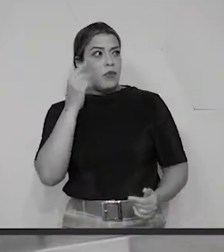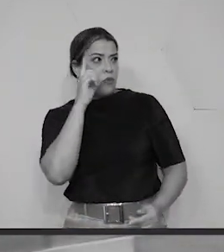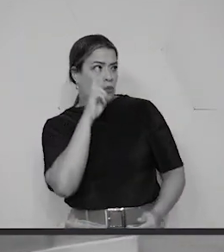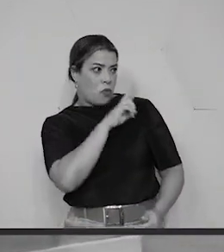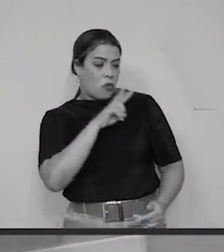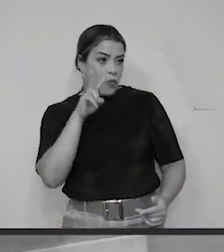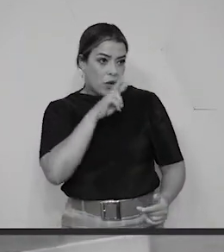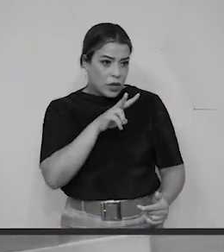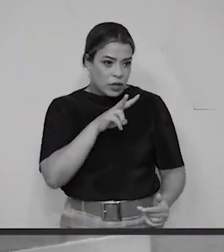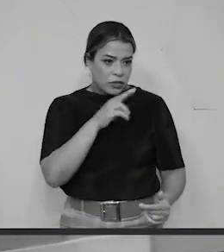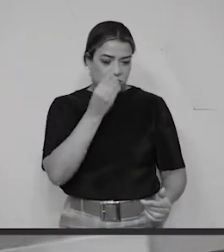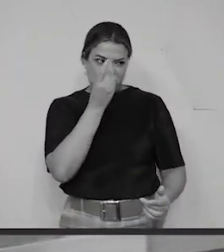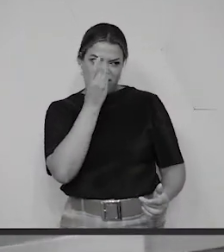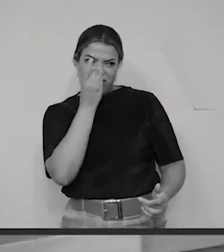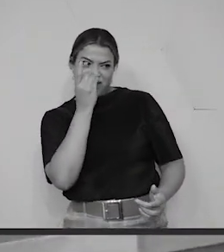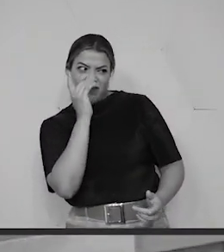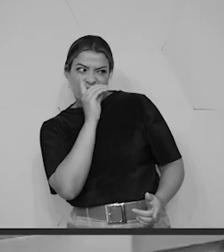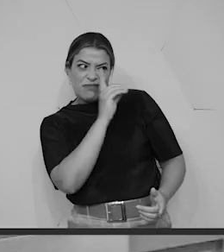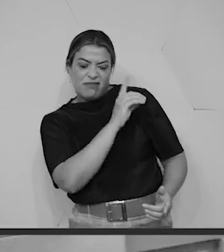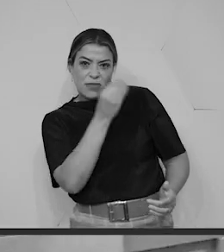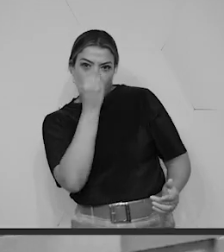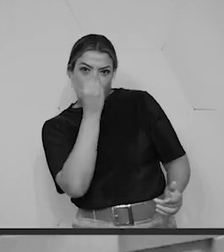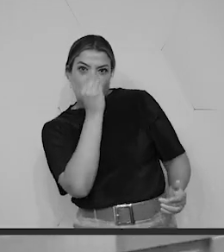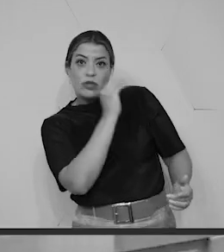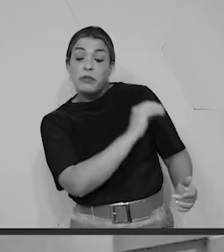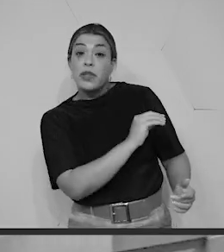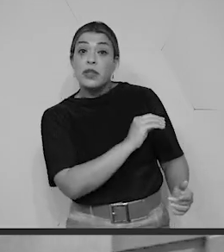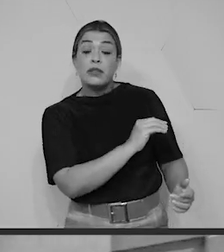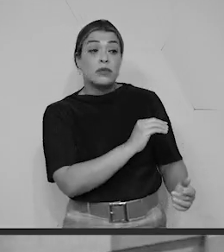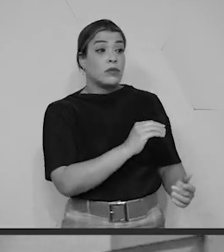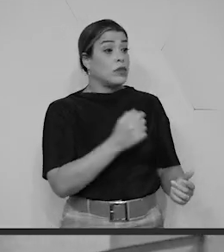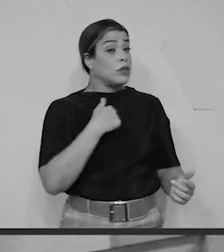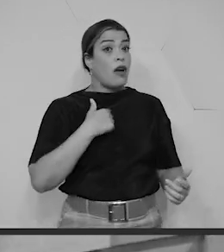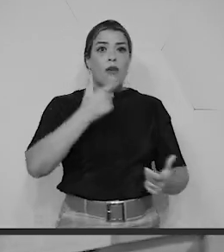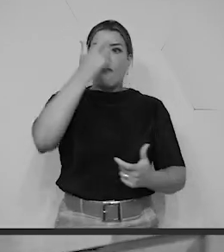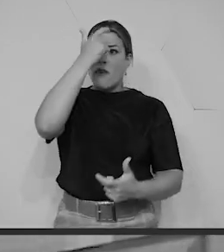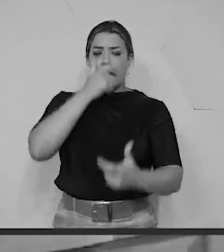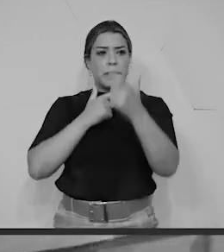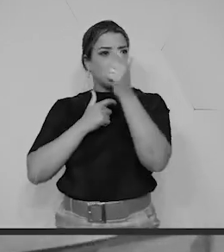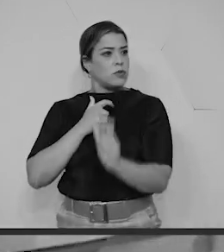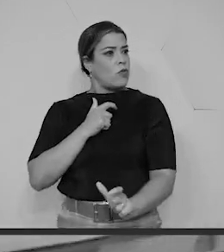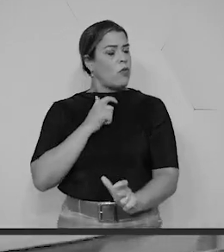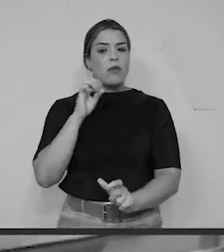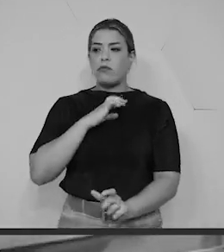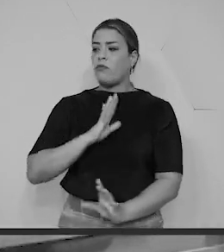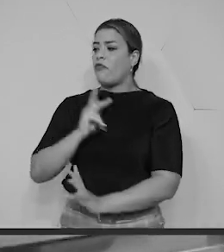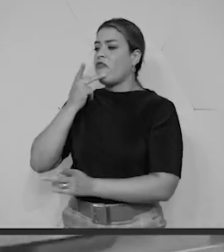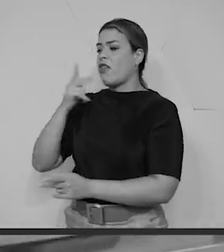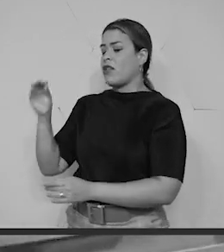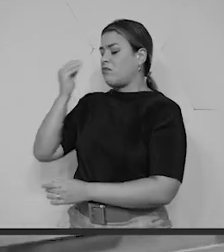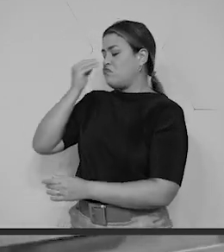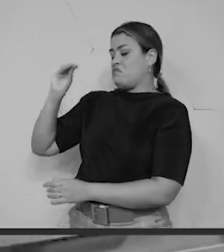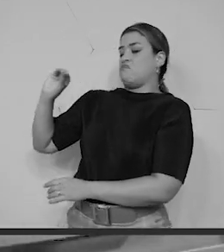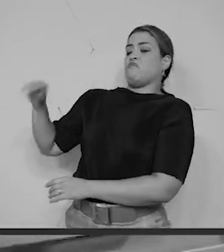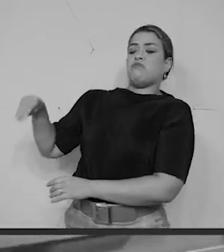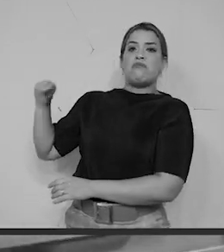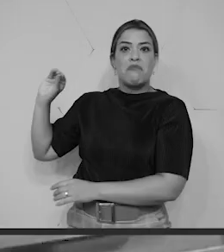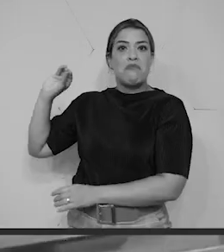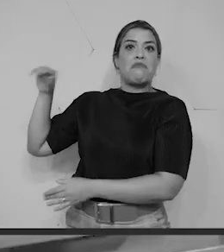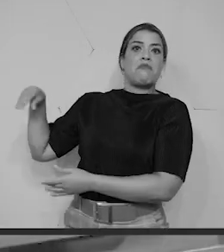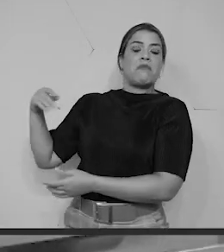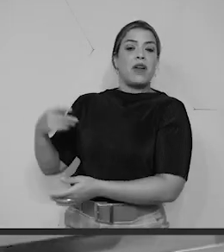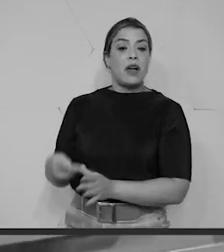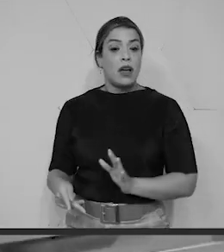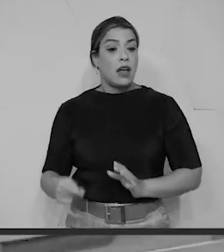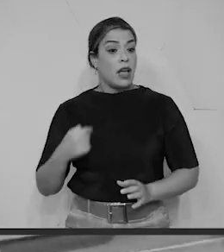desconfiança, um menosprezo, às vezes um desprezo mesmo, não considerar minha presença em alguns